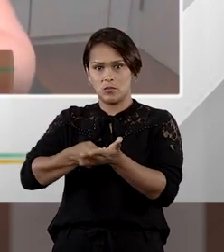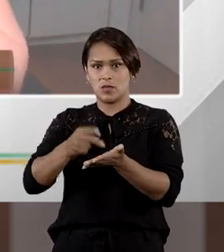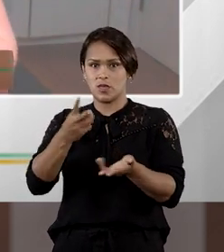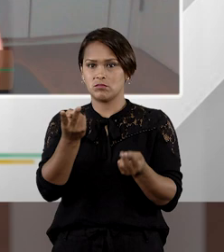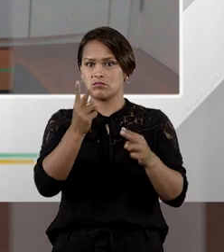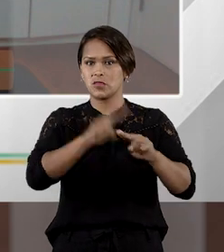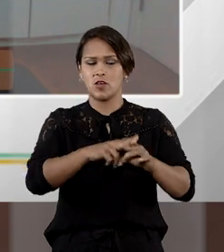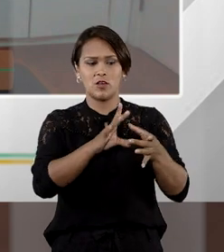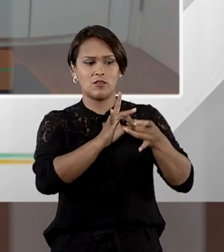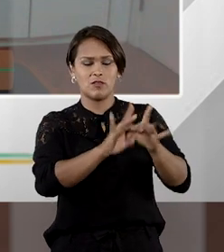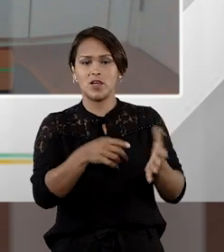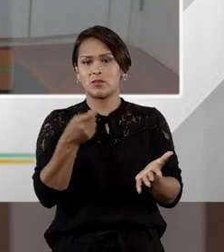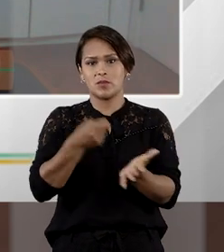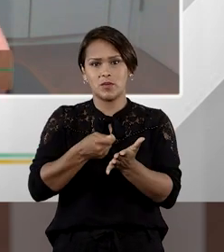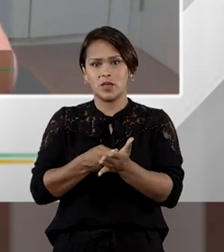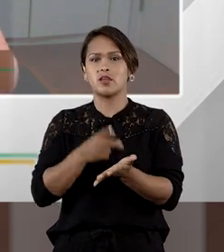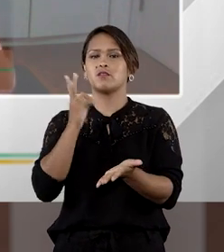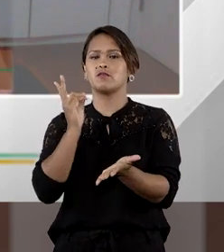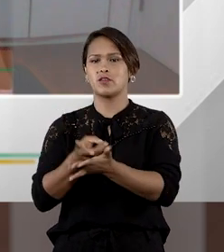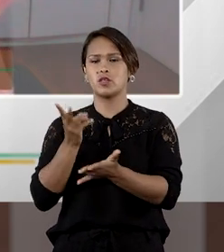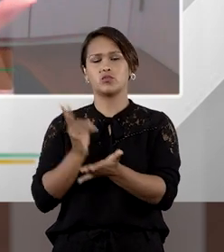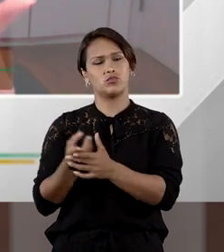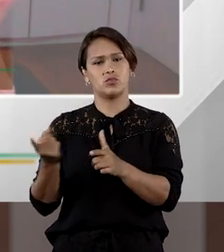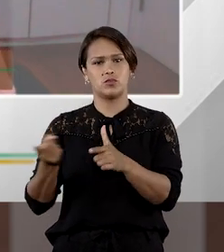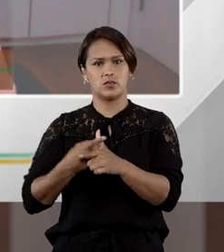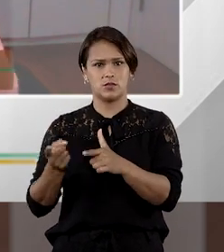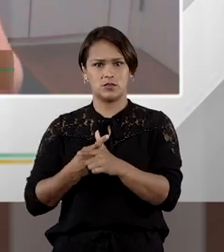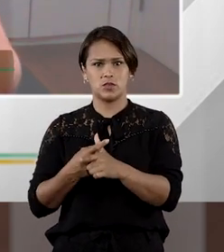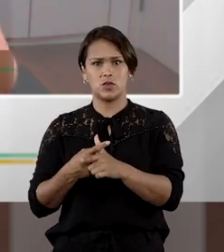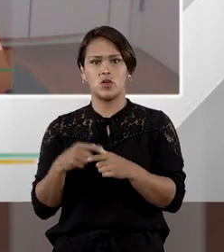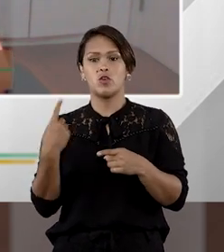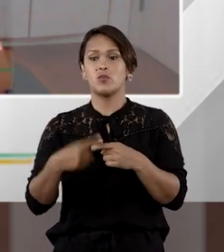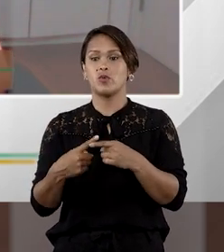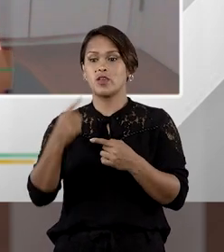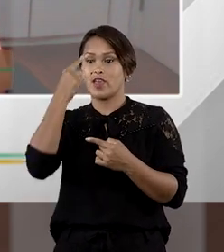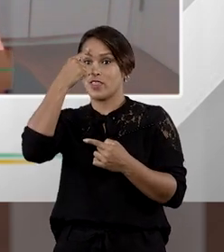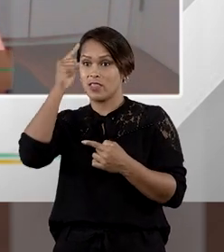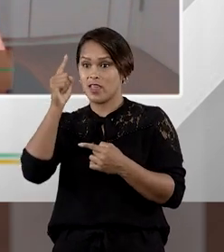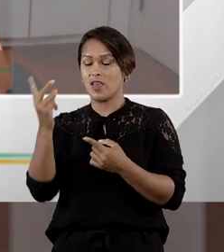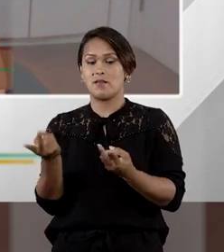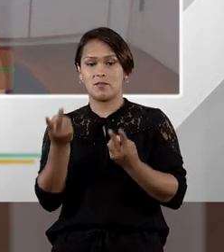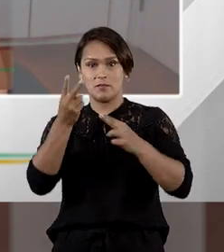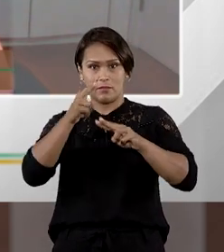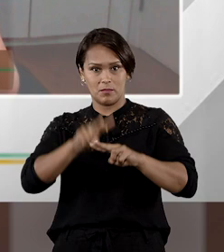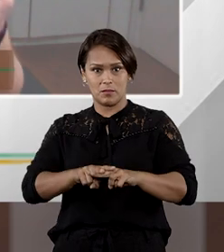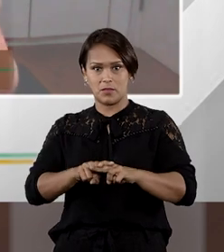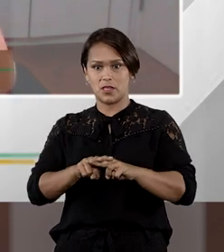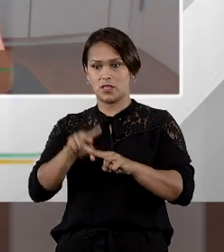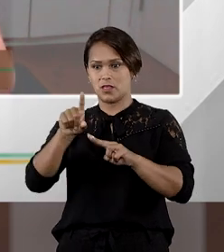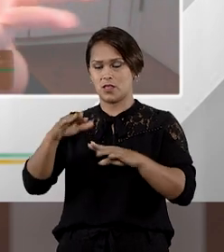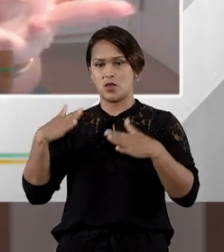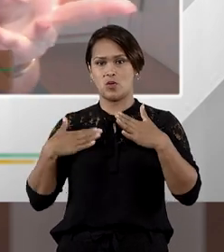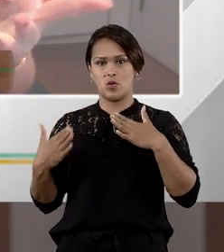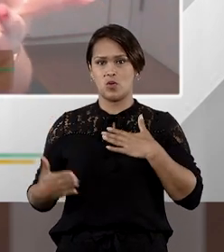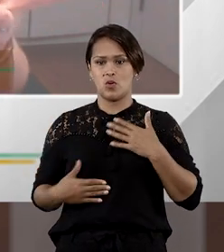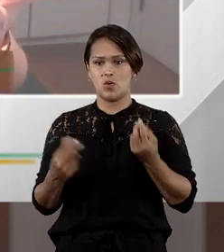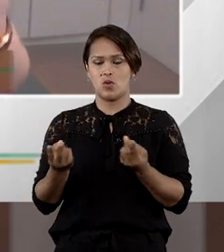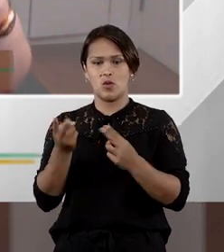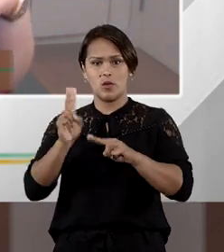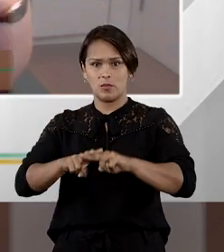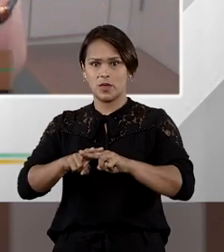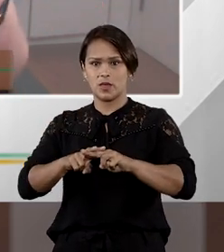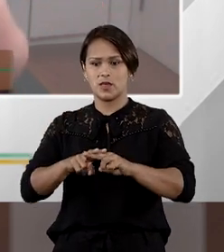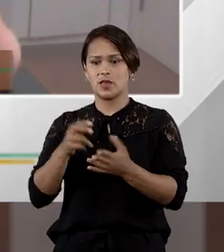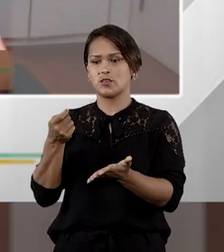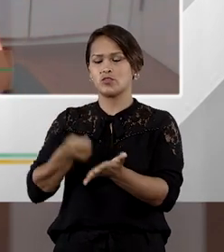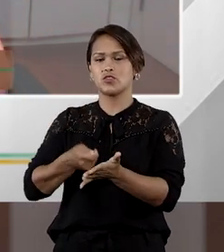não vai liberá-lo do pagamento. Ele vai continuar devedor, porque a ideia é que o corpo dele não vá pagar a dívida. O